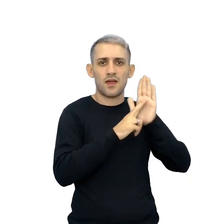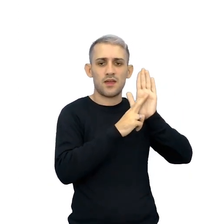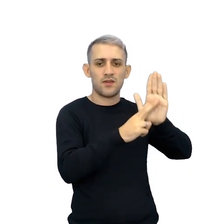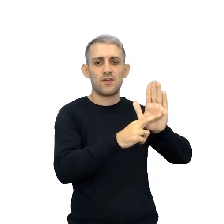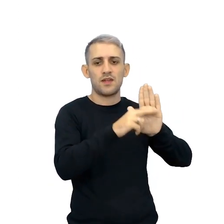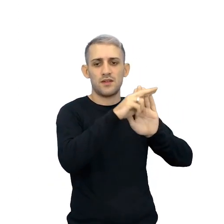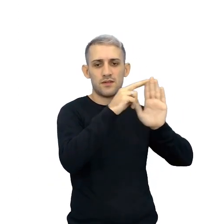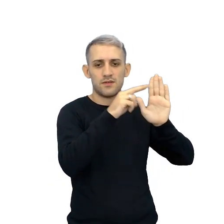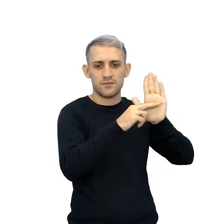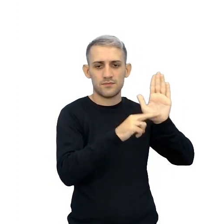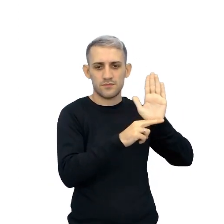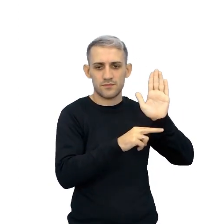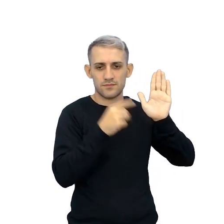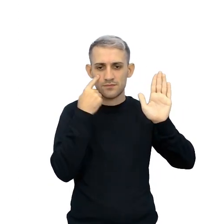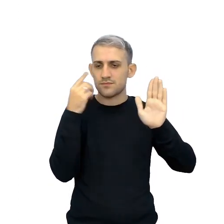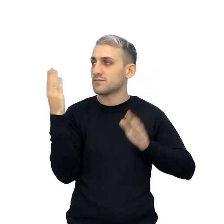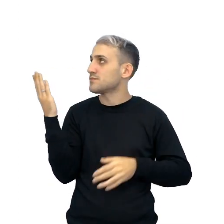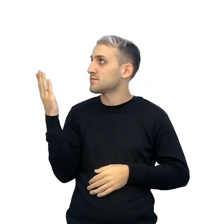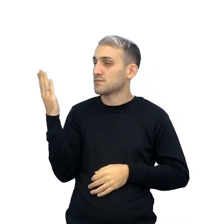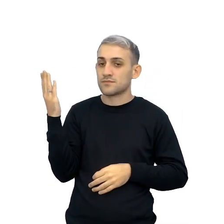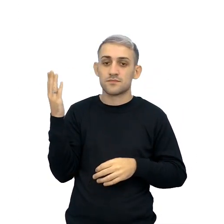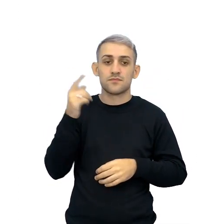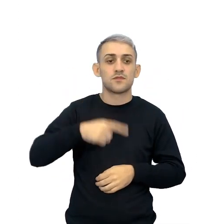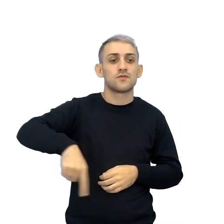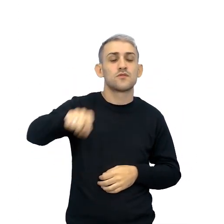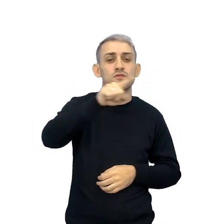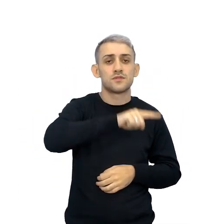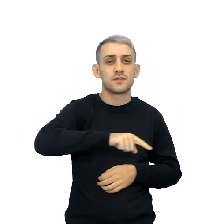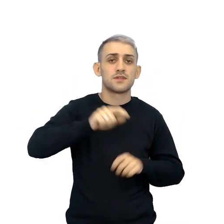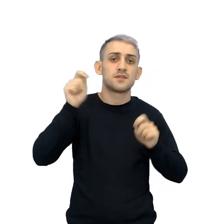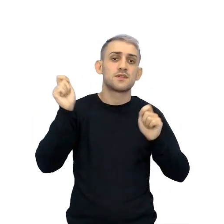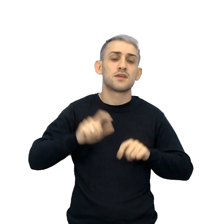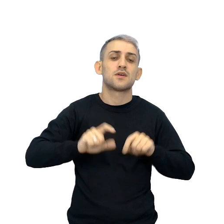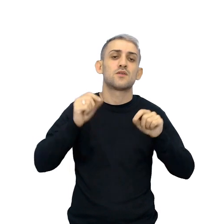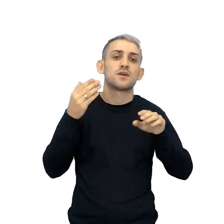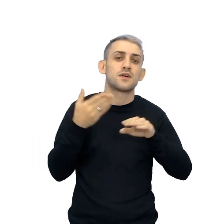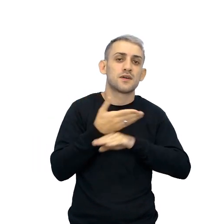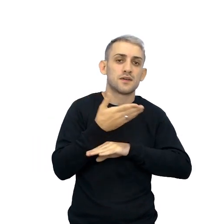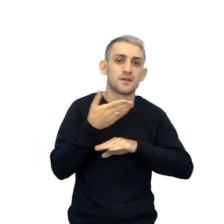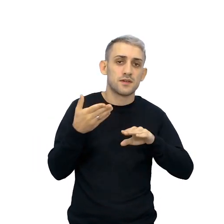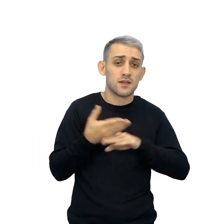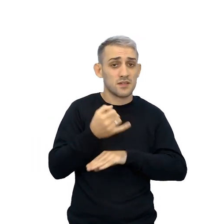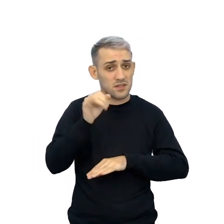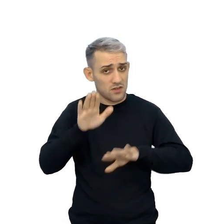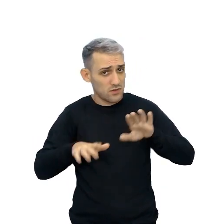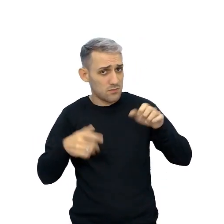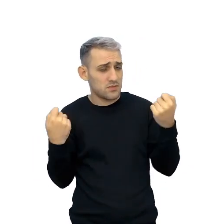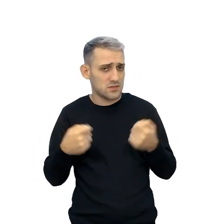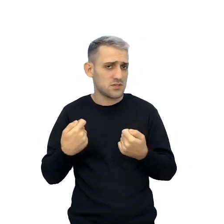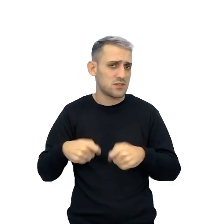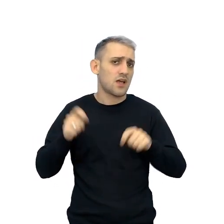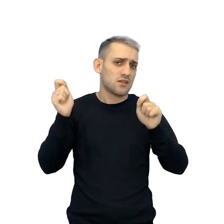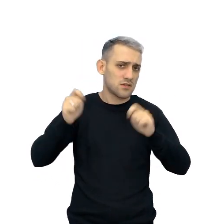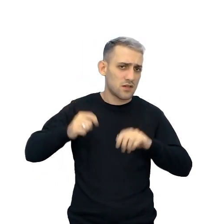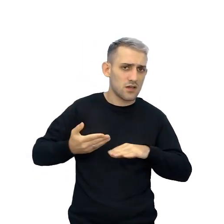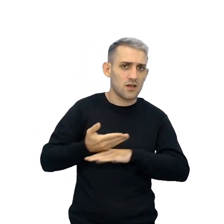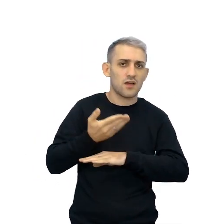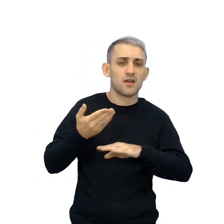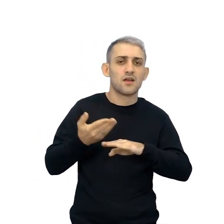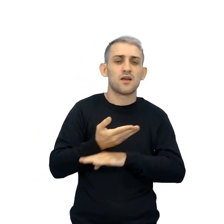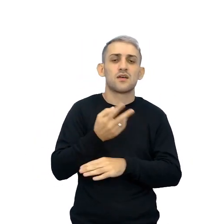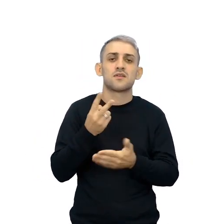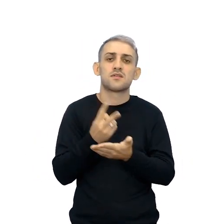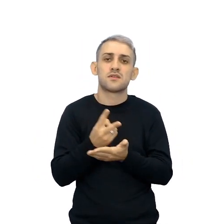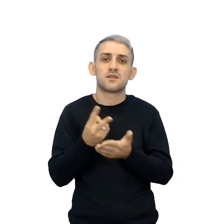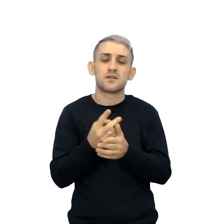referências, para que vocês possam acessar, se necessário, né, e sempre que